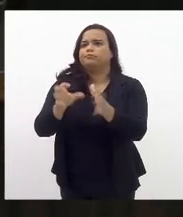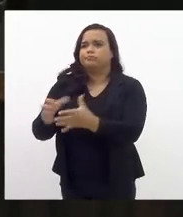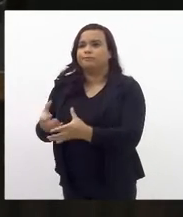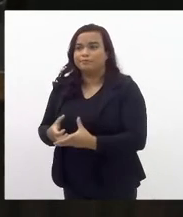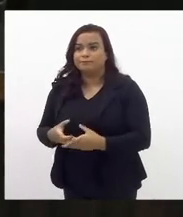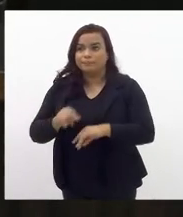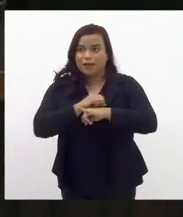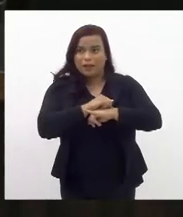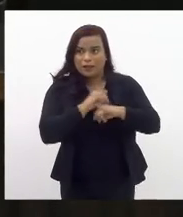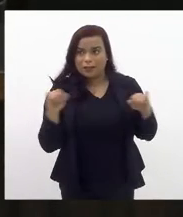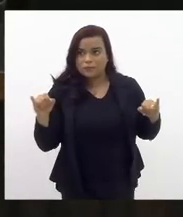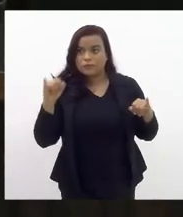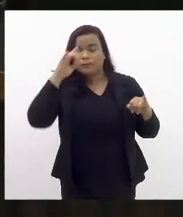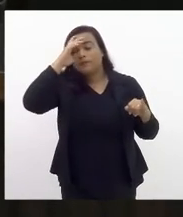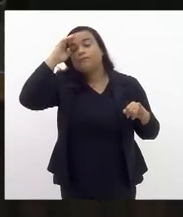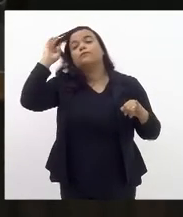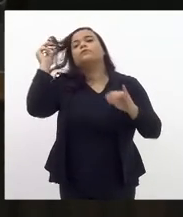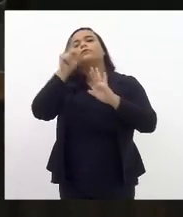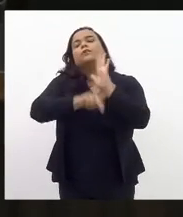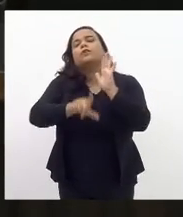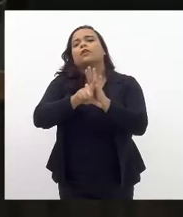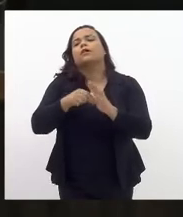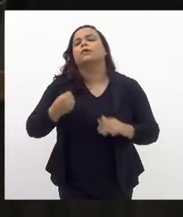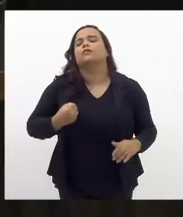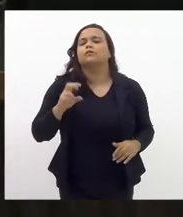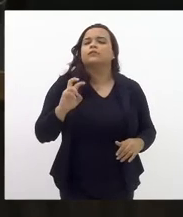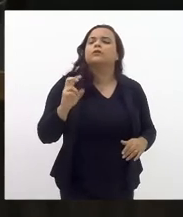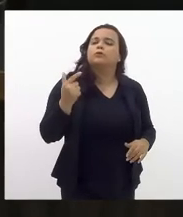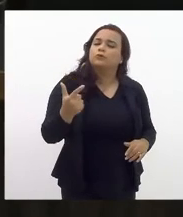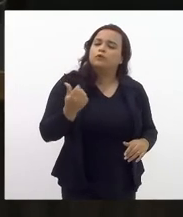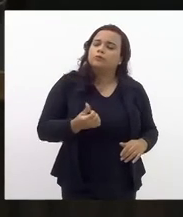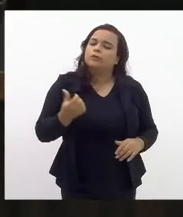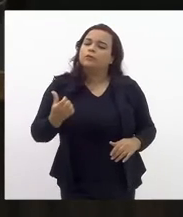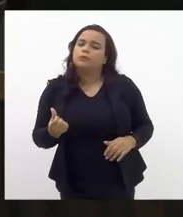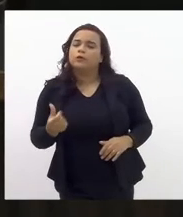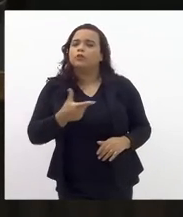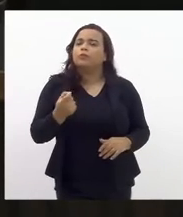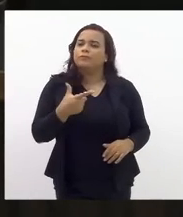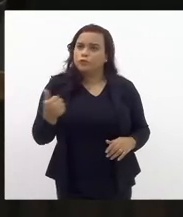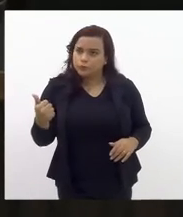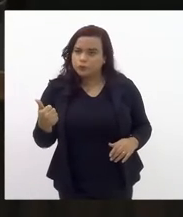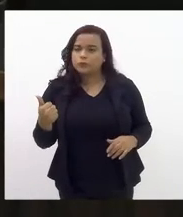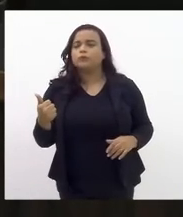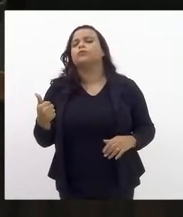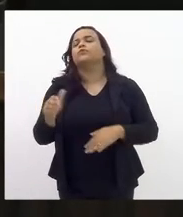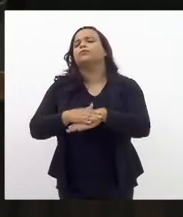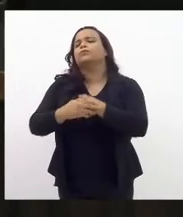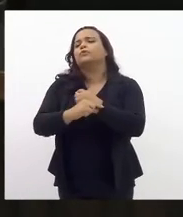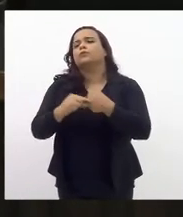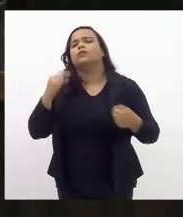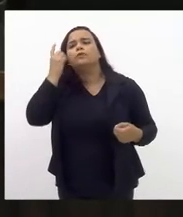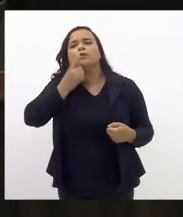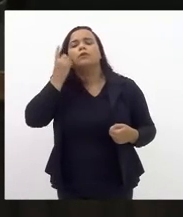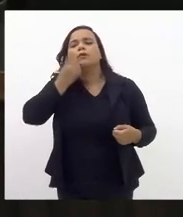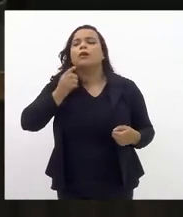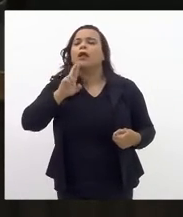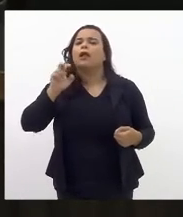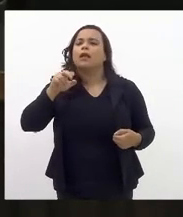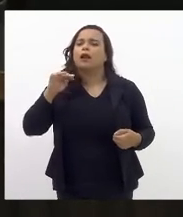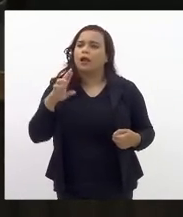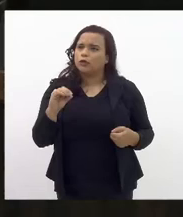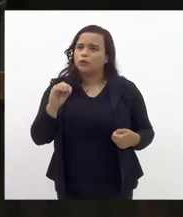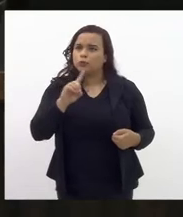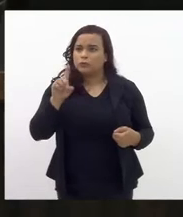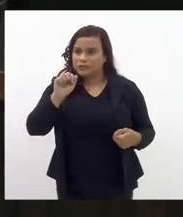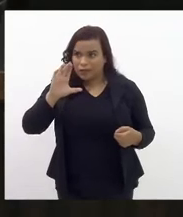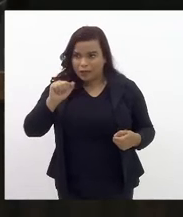Anuncio projeto de lei número 5266 de 2021, de autoria do deputado Renato Zaca, que dispõe